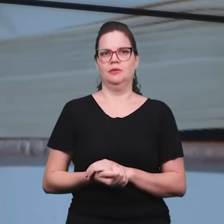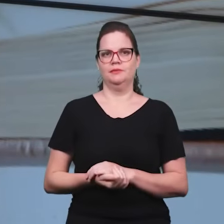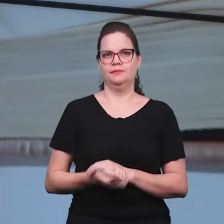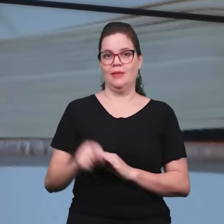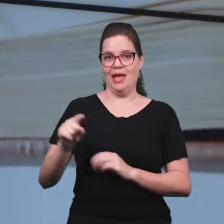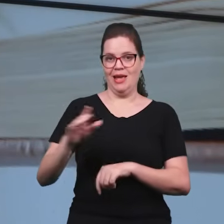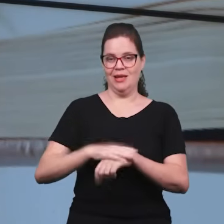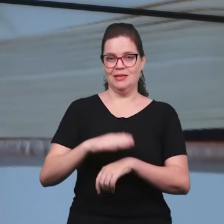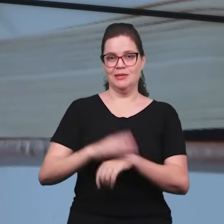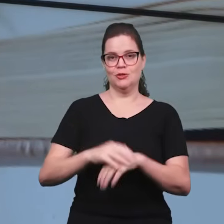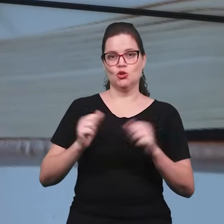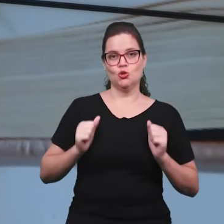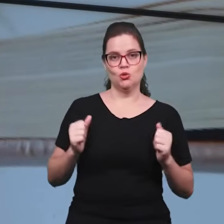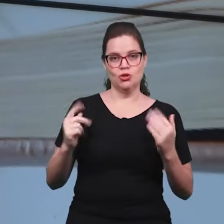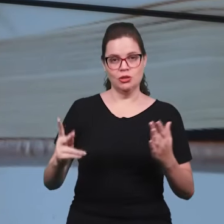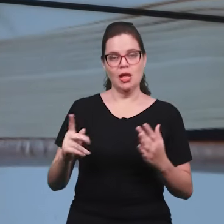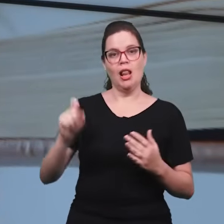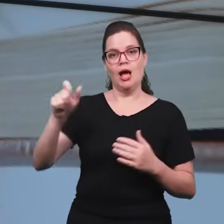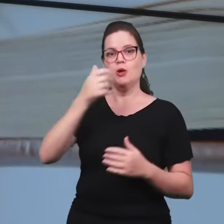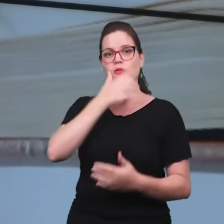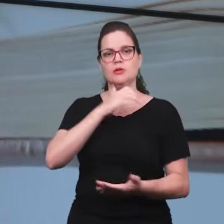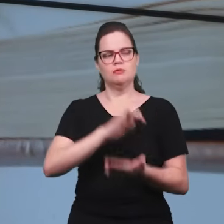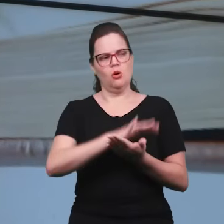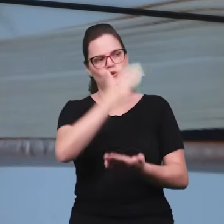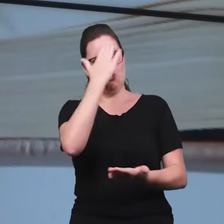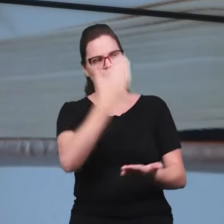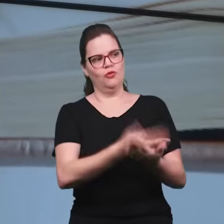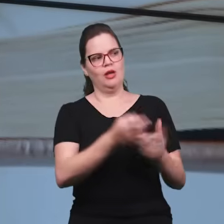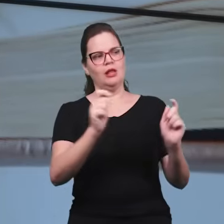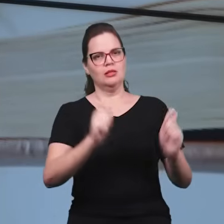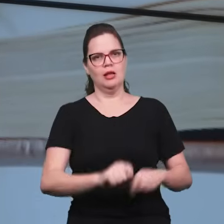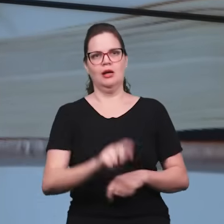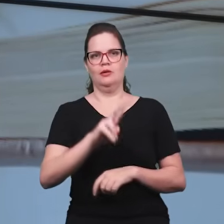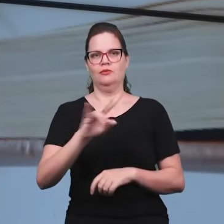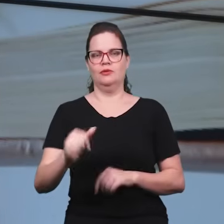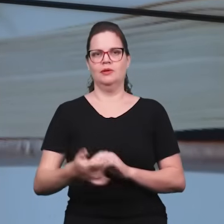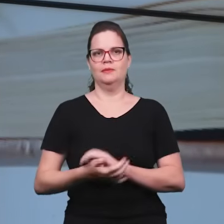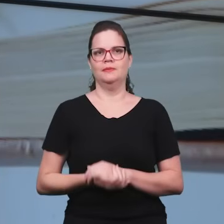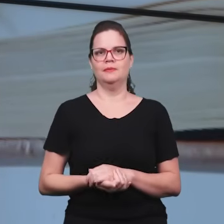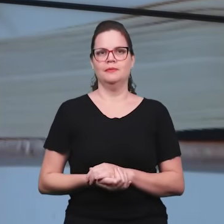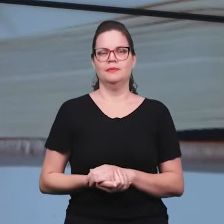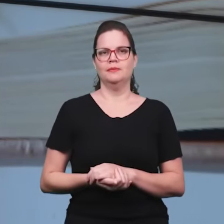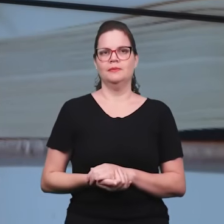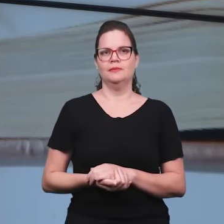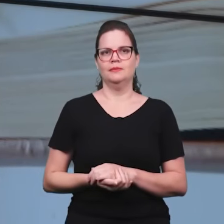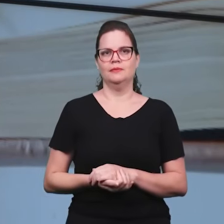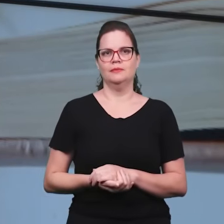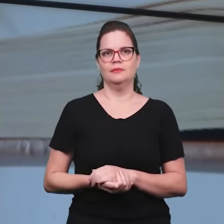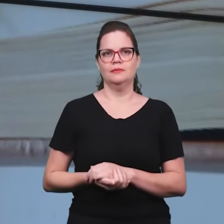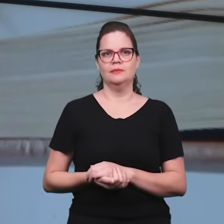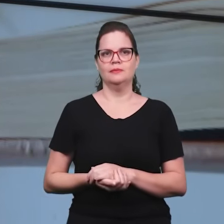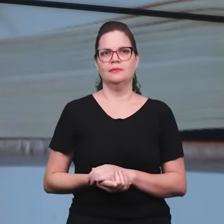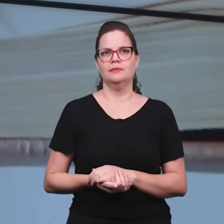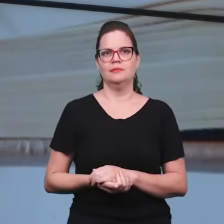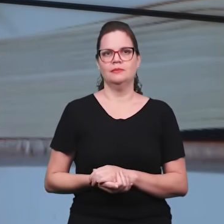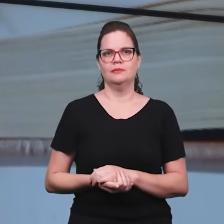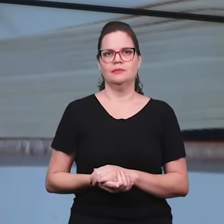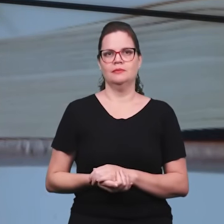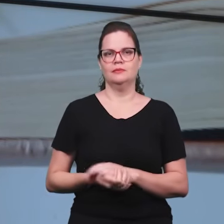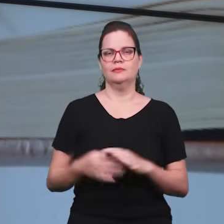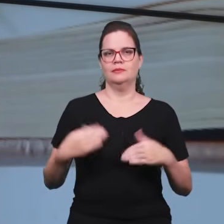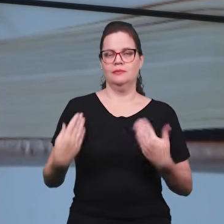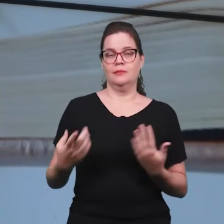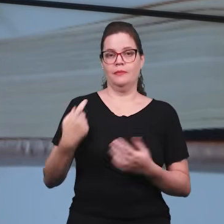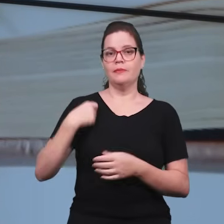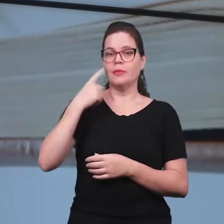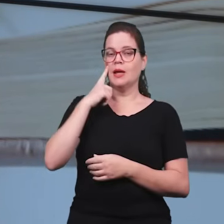gerar confiança. O marido confia nela, né? Então, assim, é muito